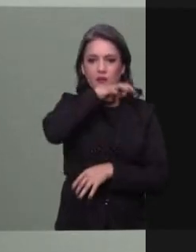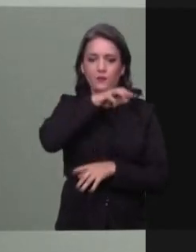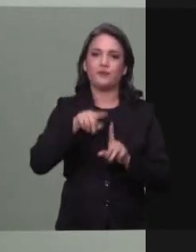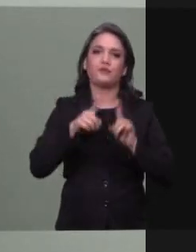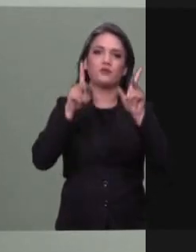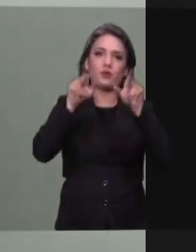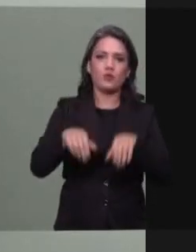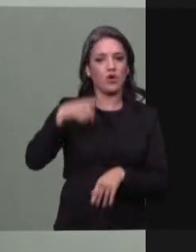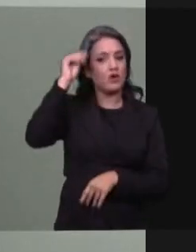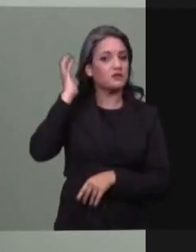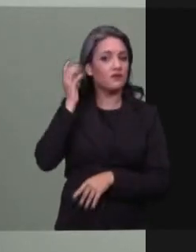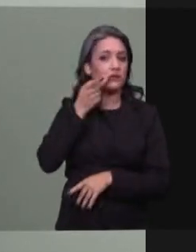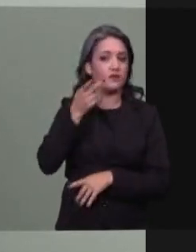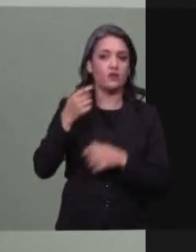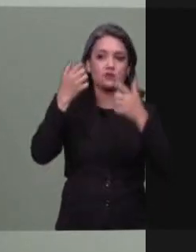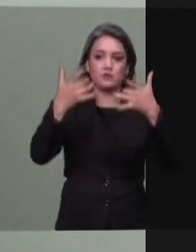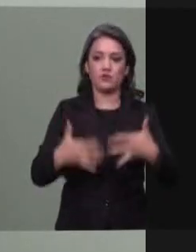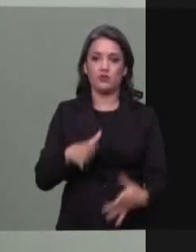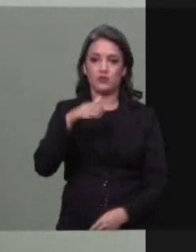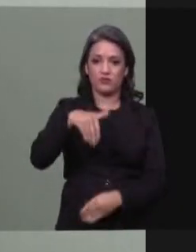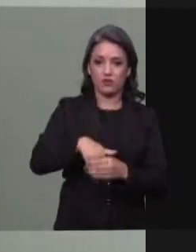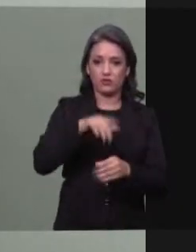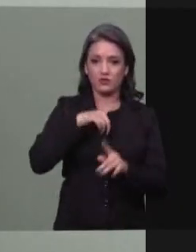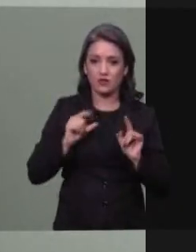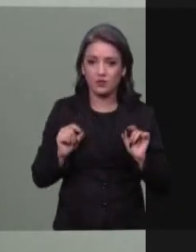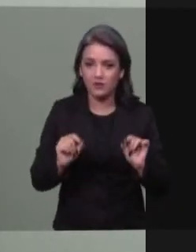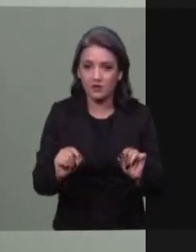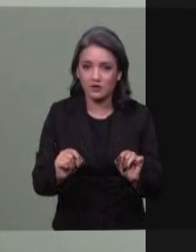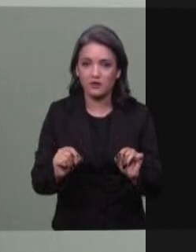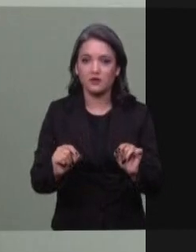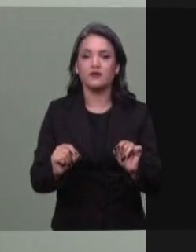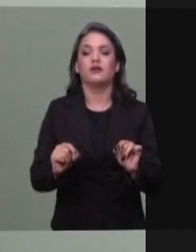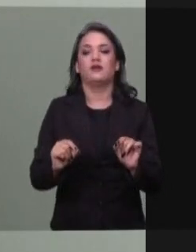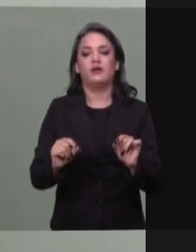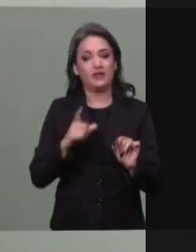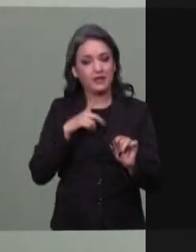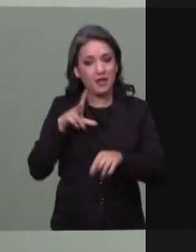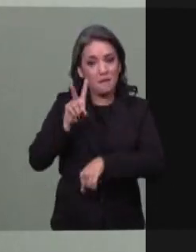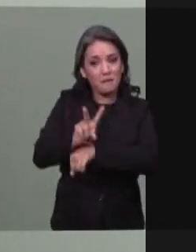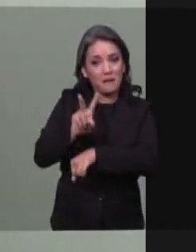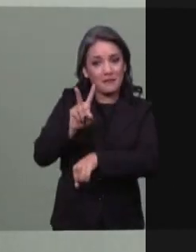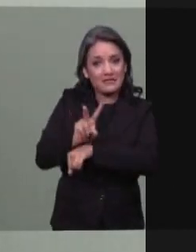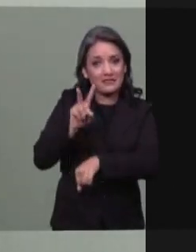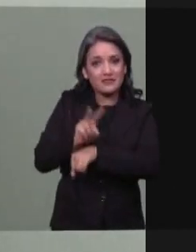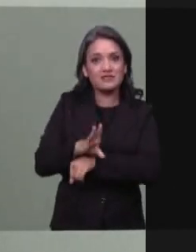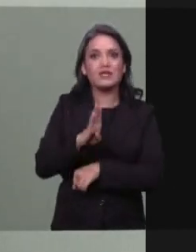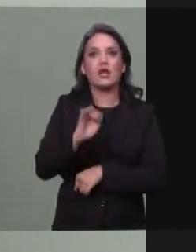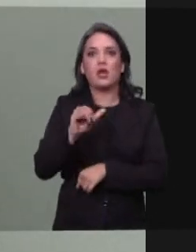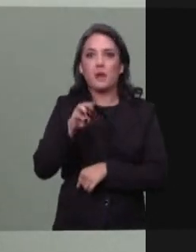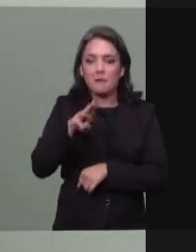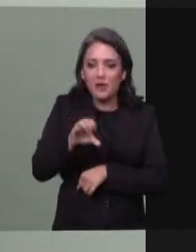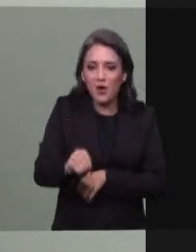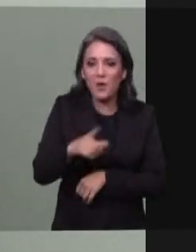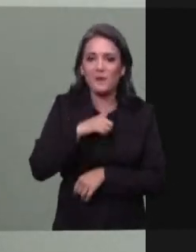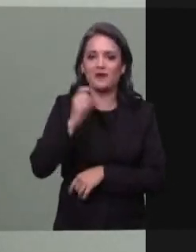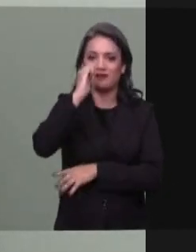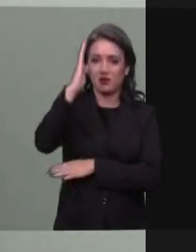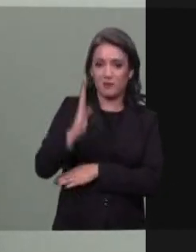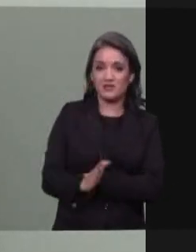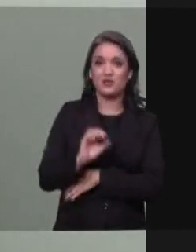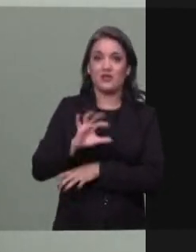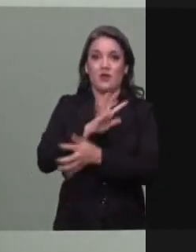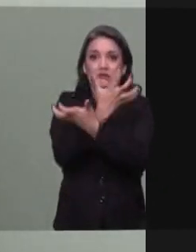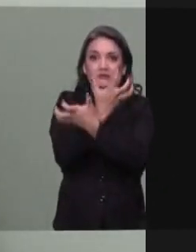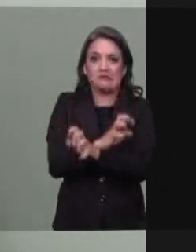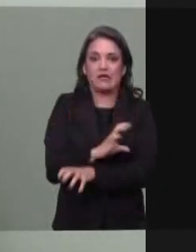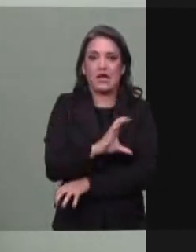Rosa Weber em seu brilhante voto, porque eles, de alguma forma, ajudam na preservação de um dos biomas que é muito pouco falado no Brasil, que é da